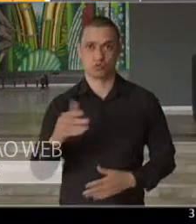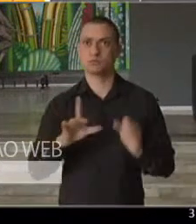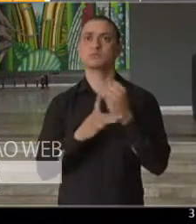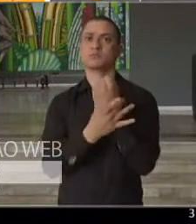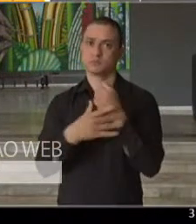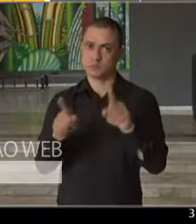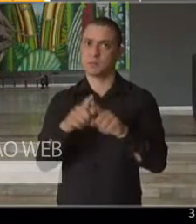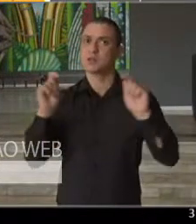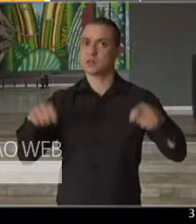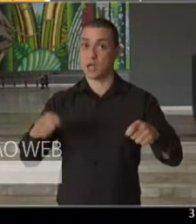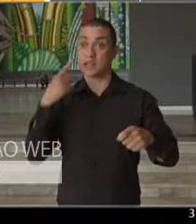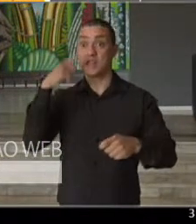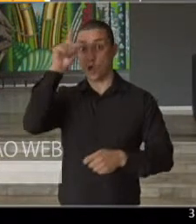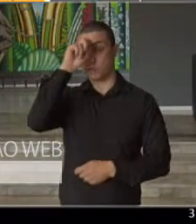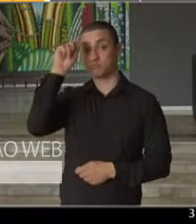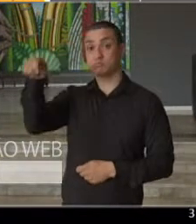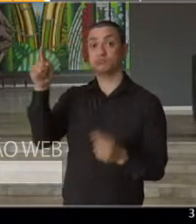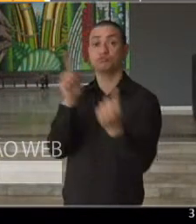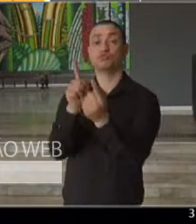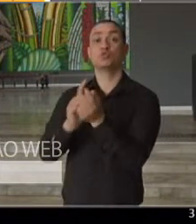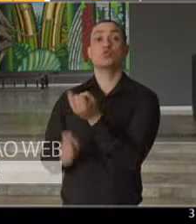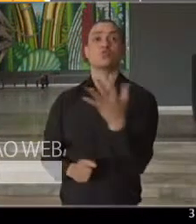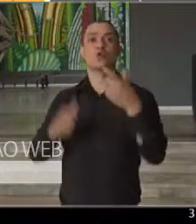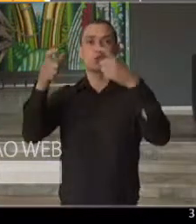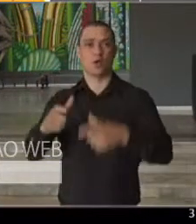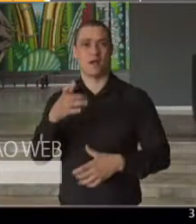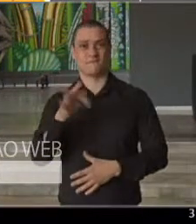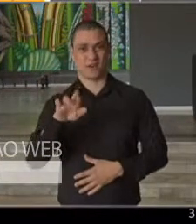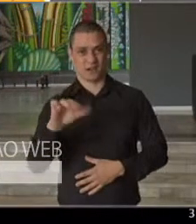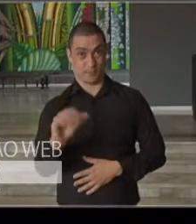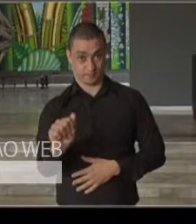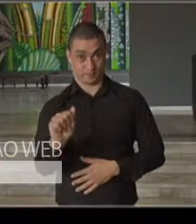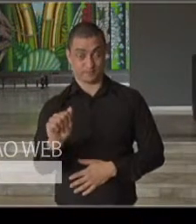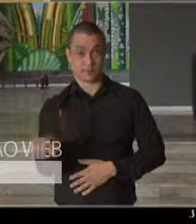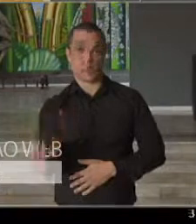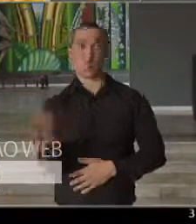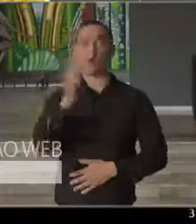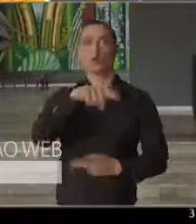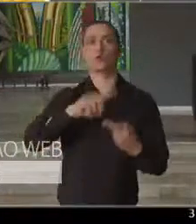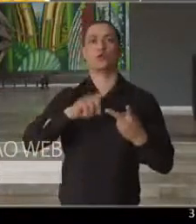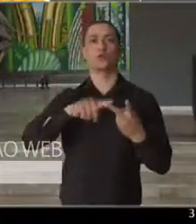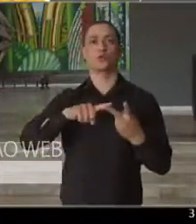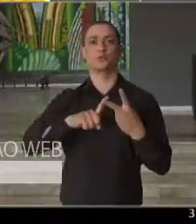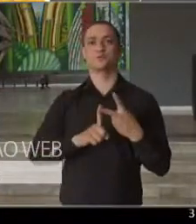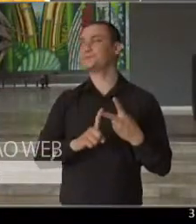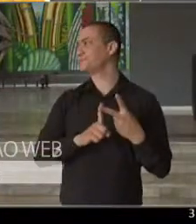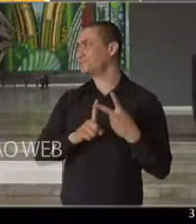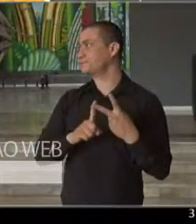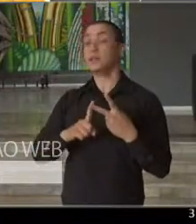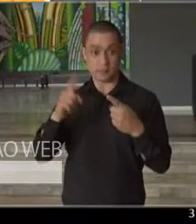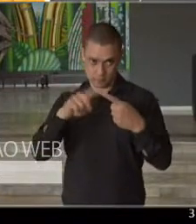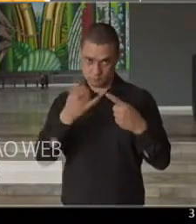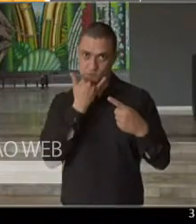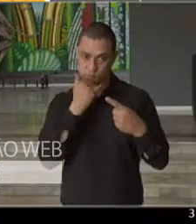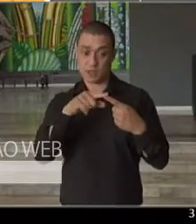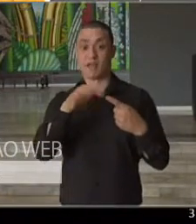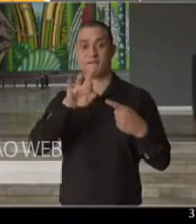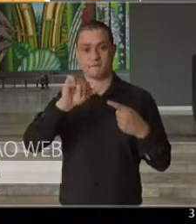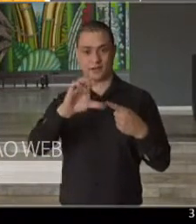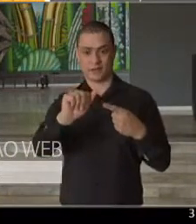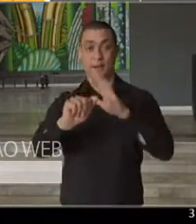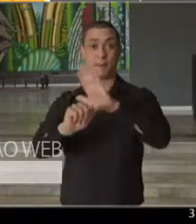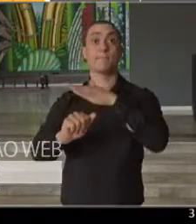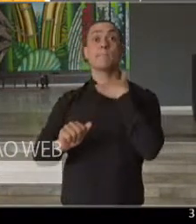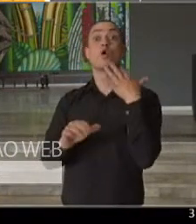tange a capacidade hospitalar maior na região de Franca. Na região de Franca, porém, a evolução